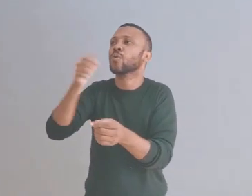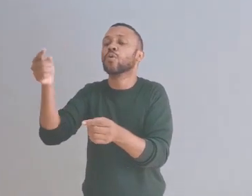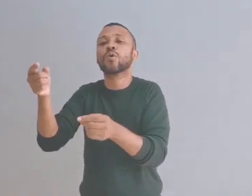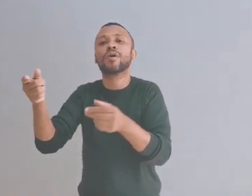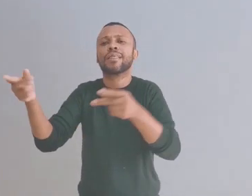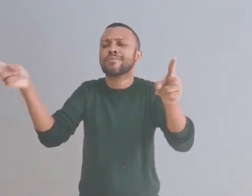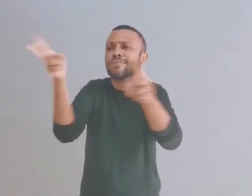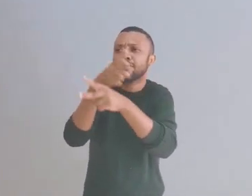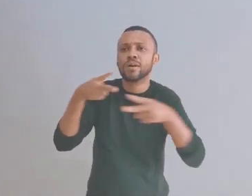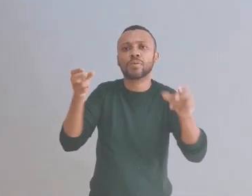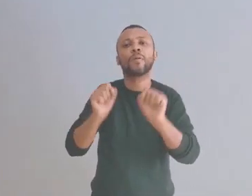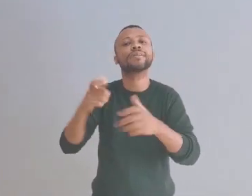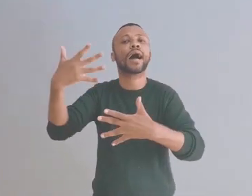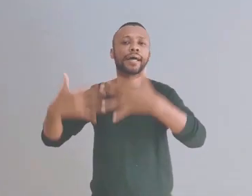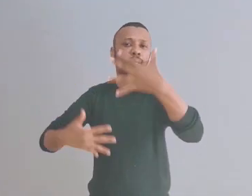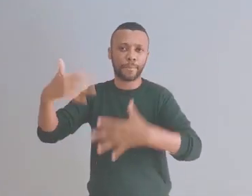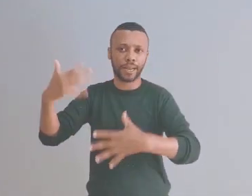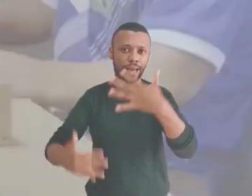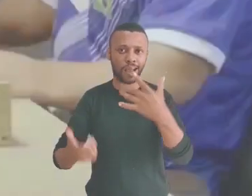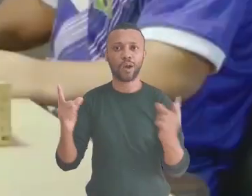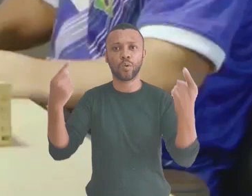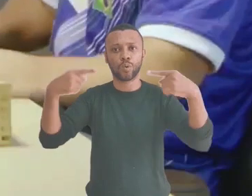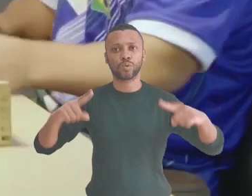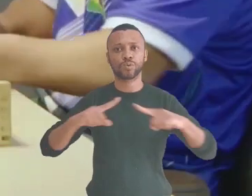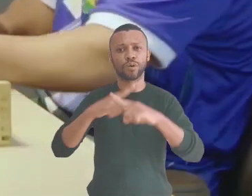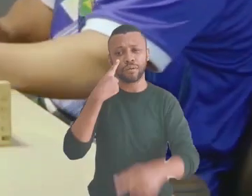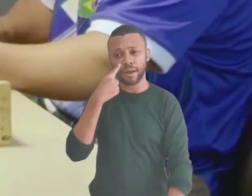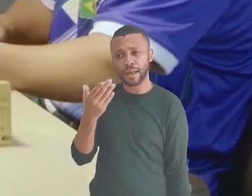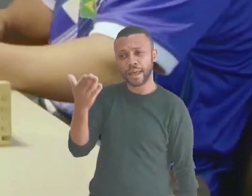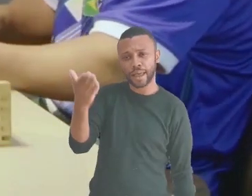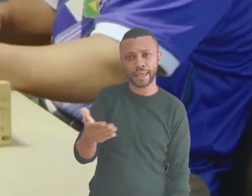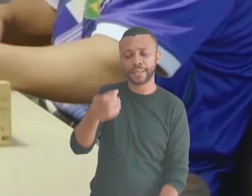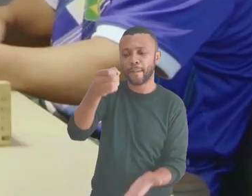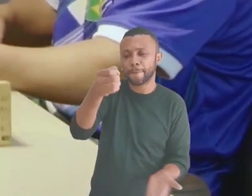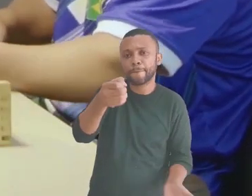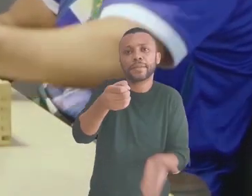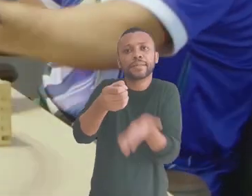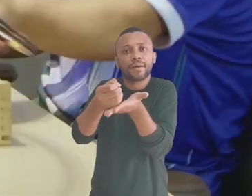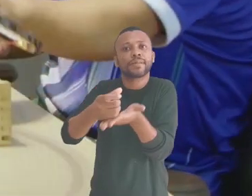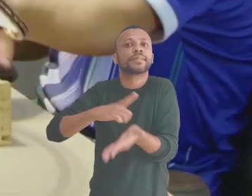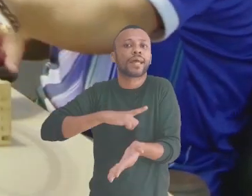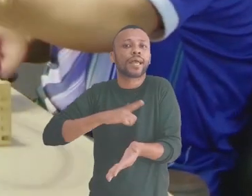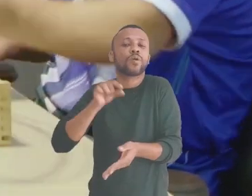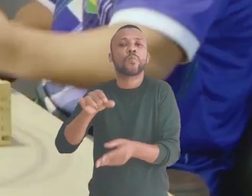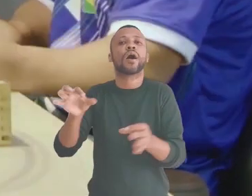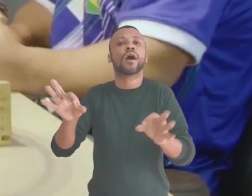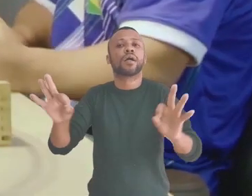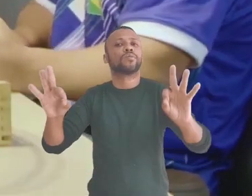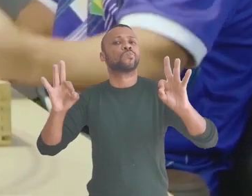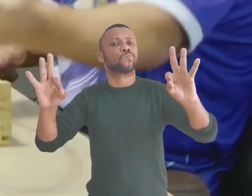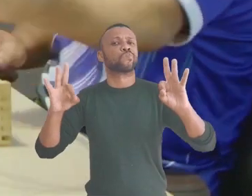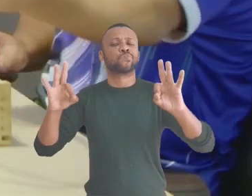inteiro. Vamos mostrar a peteca, pessoal. Esta é a peteca do badminton. Essa aqui, como você falou, tem alta tecnologia, pois essa aqui que eu uso